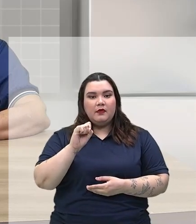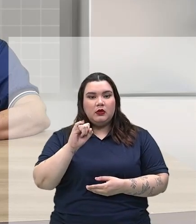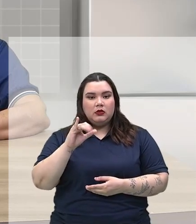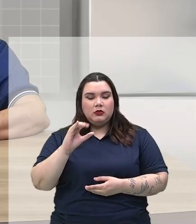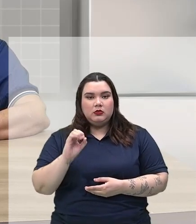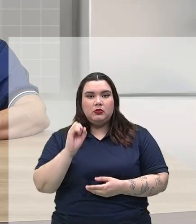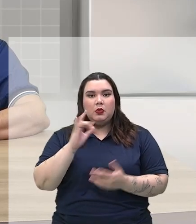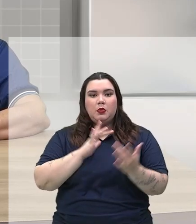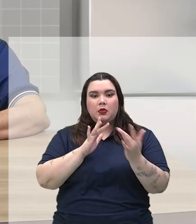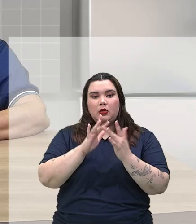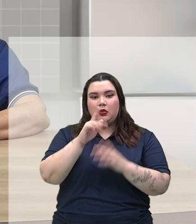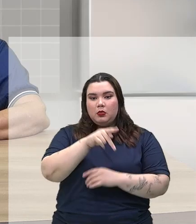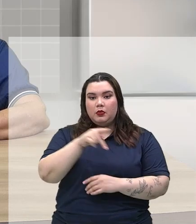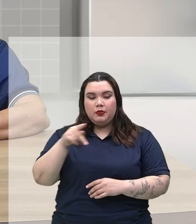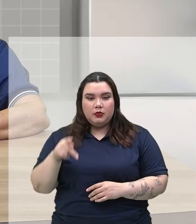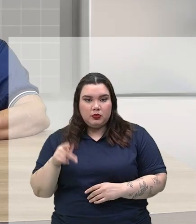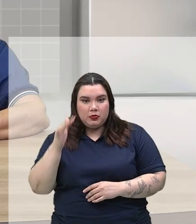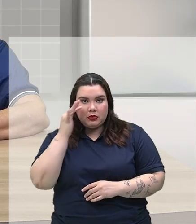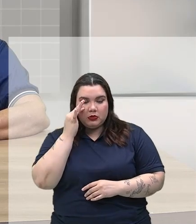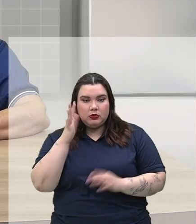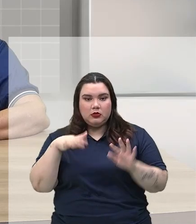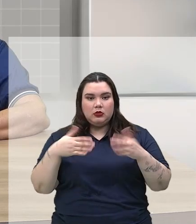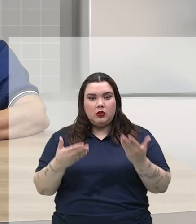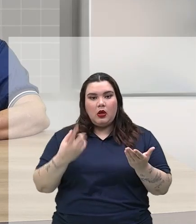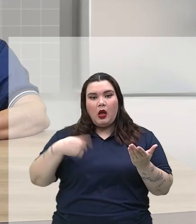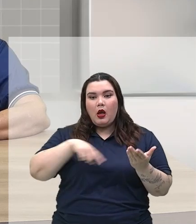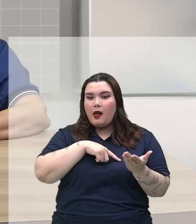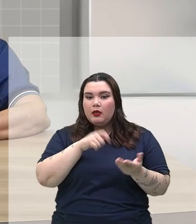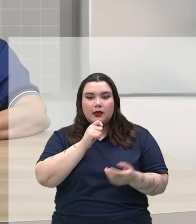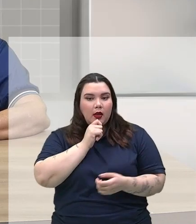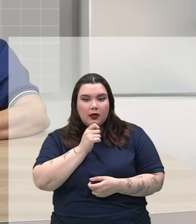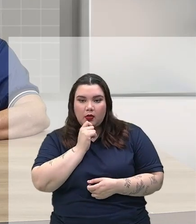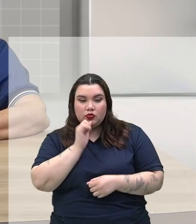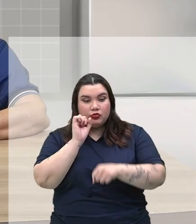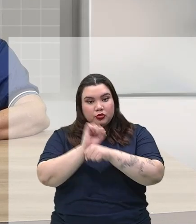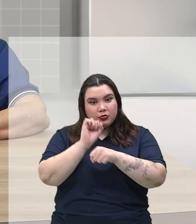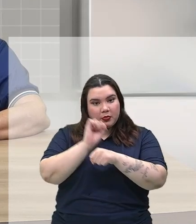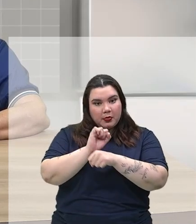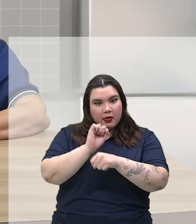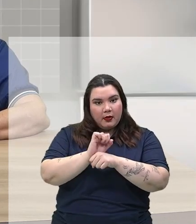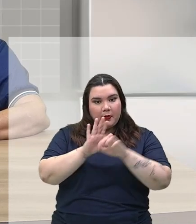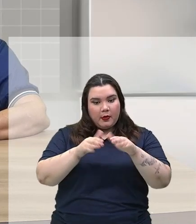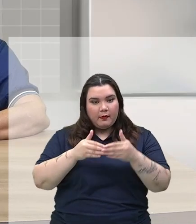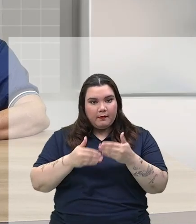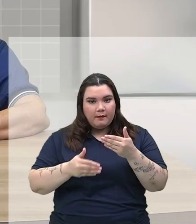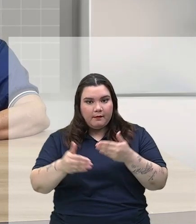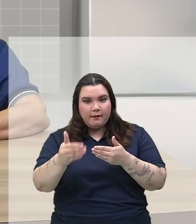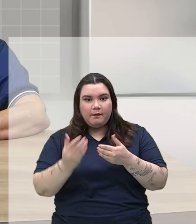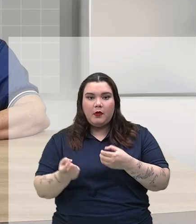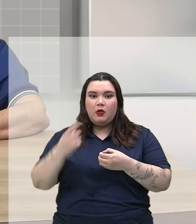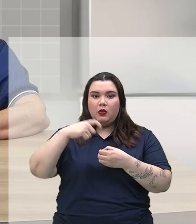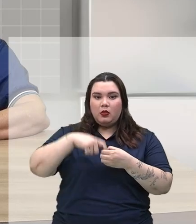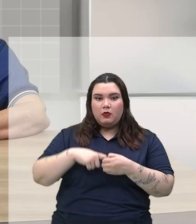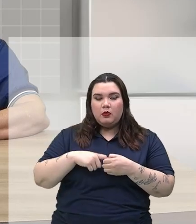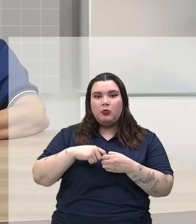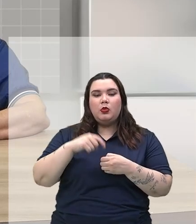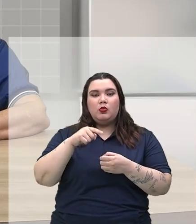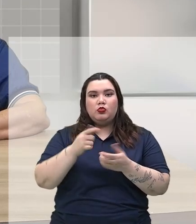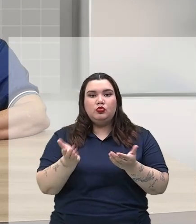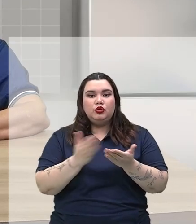ao professor. Então, no momento, nós não estamos ainda, por enquanto, porque em breve ele vai voltar, né, professora Socorro, diário